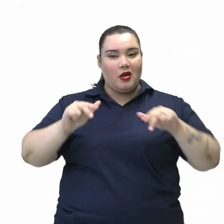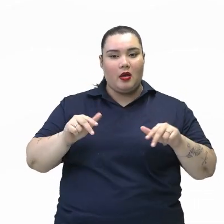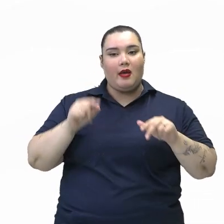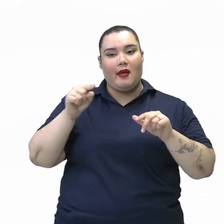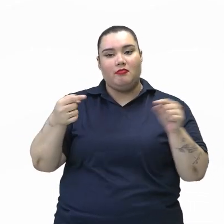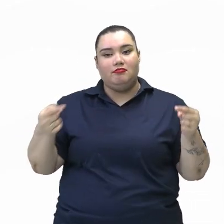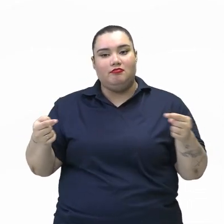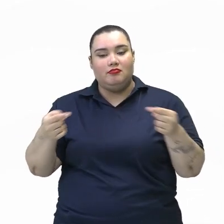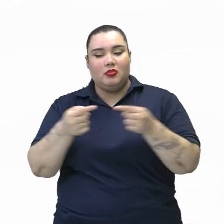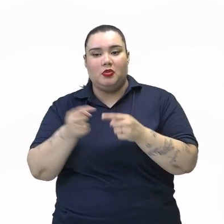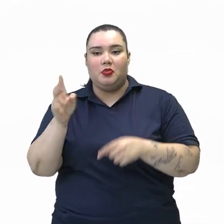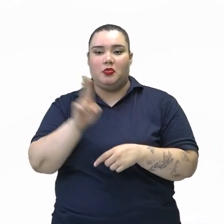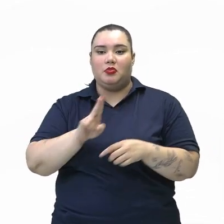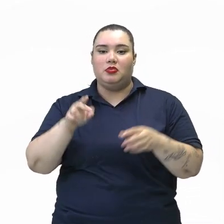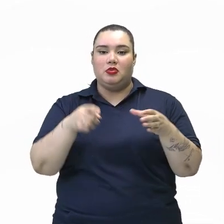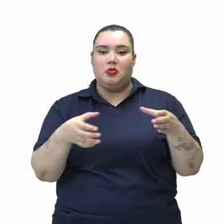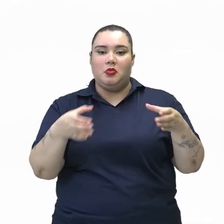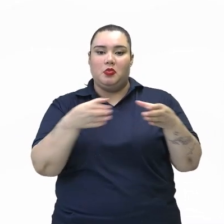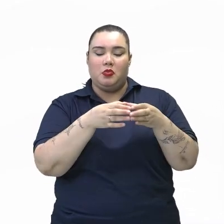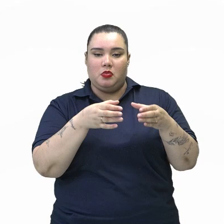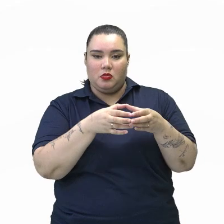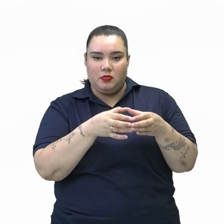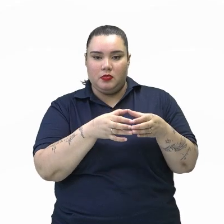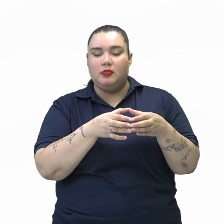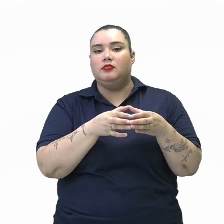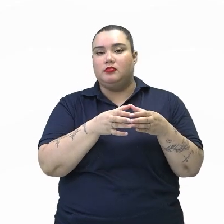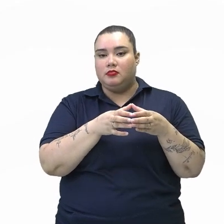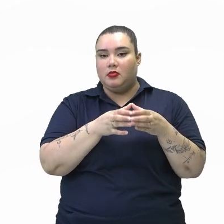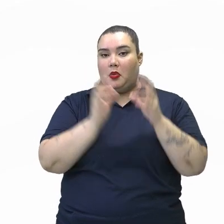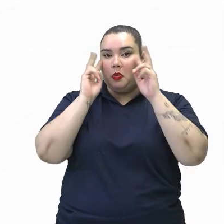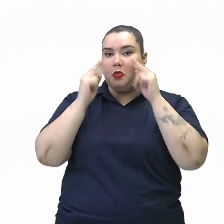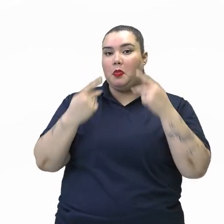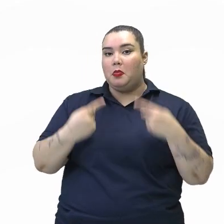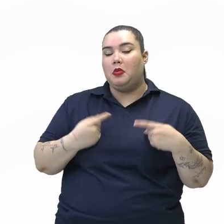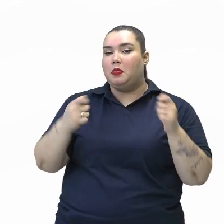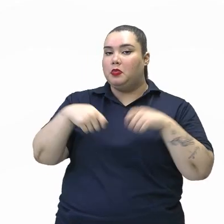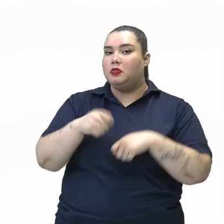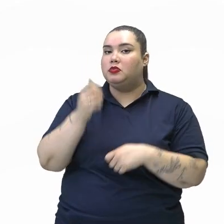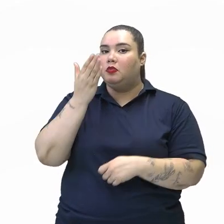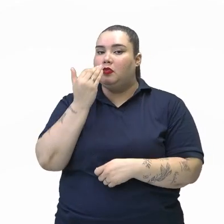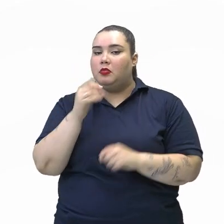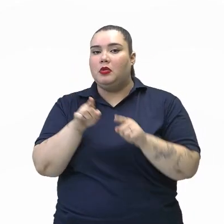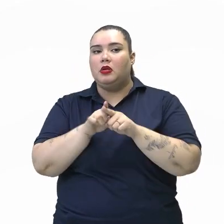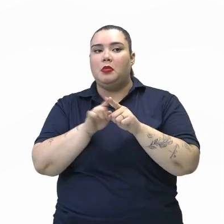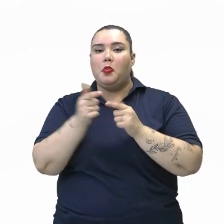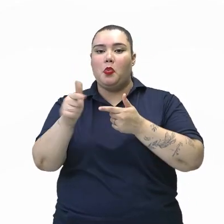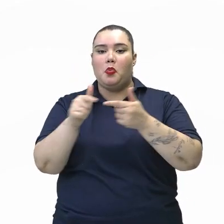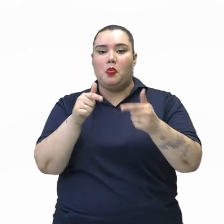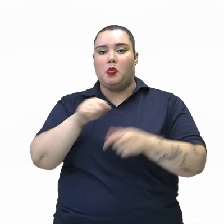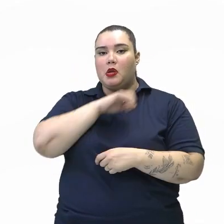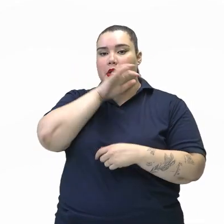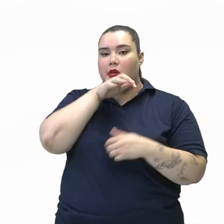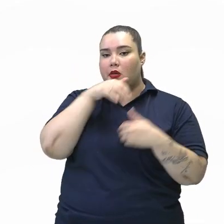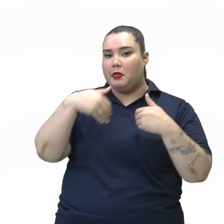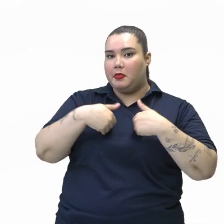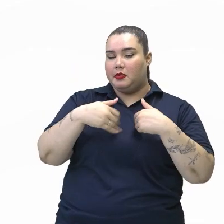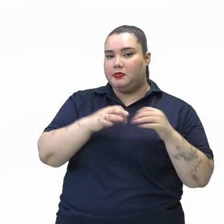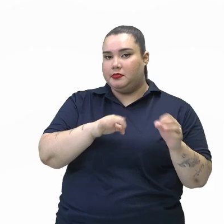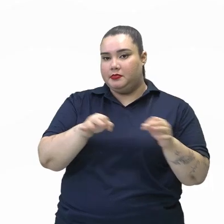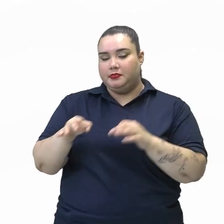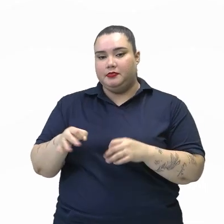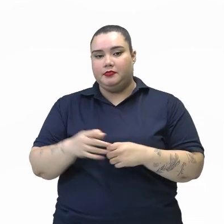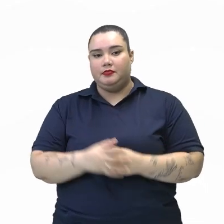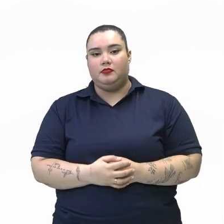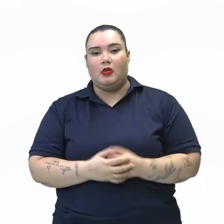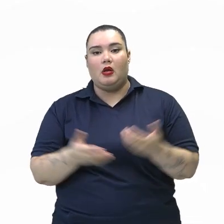são utilizadas dentro da dieta alimentar do ser humano e também de outros animais. Agora